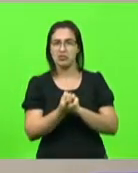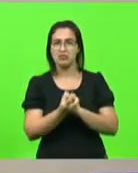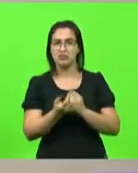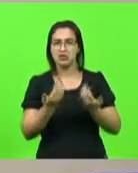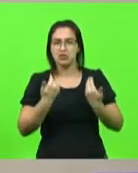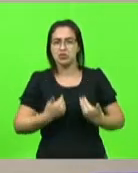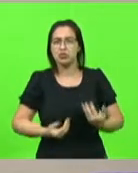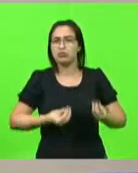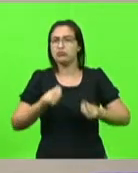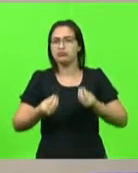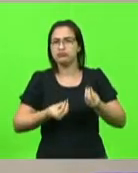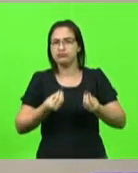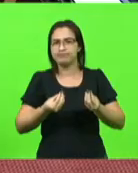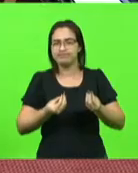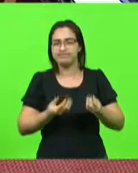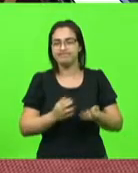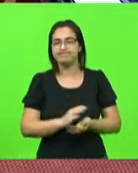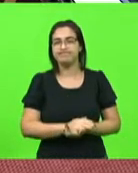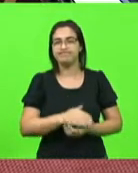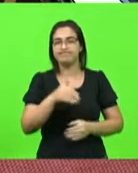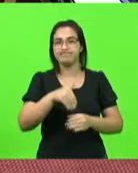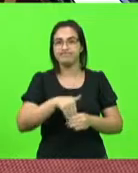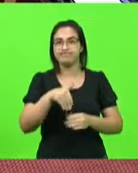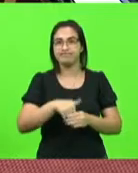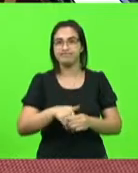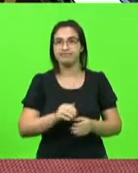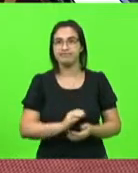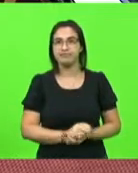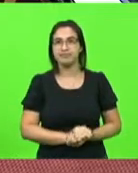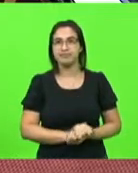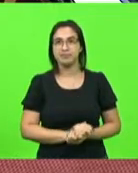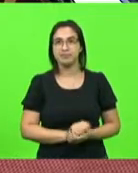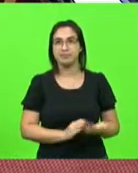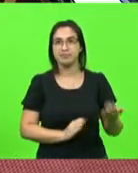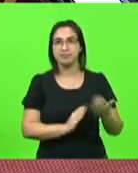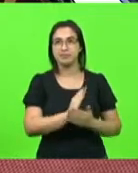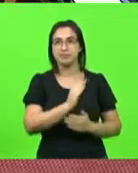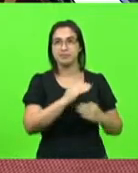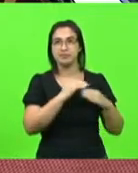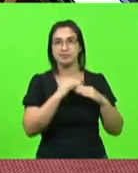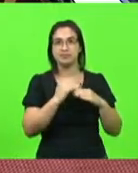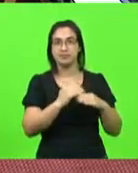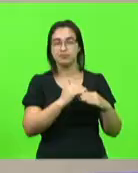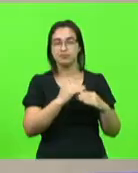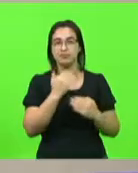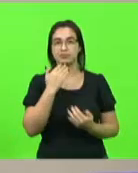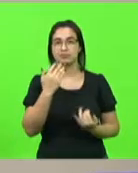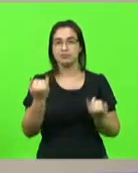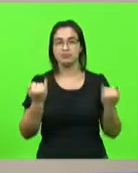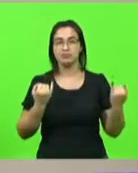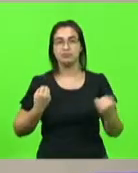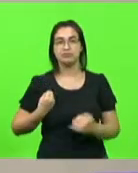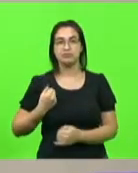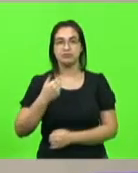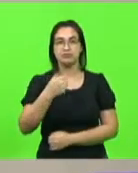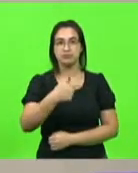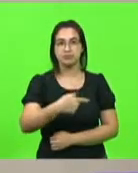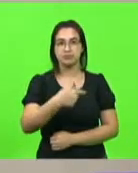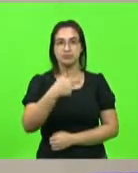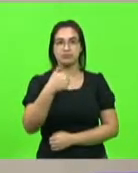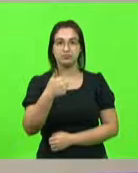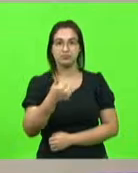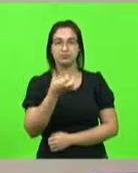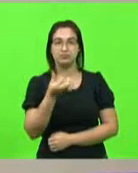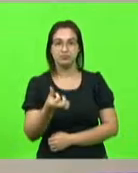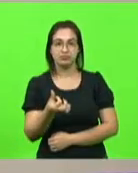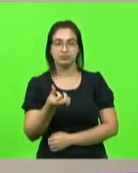havendo quem queira discutir, em votação. Deputados que aprovam, permaneçam como se encontram. Aprovado por unanimidade. Pedido de informação 716,